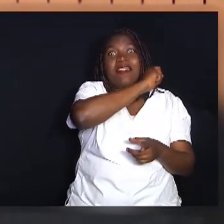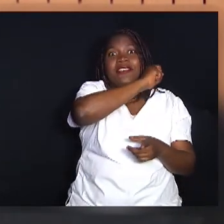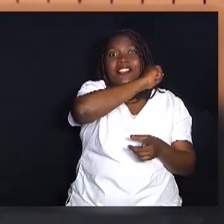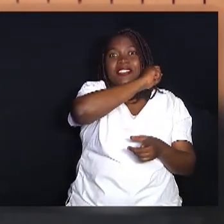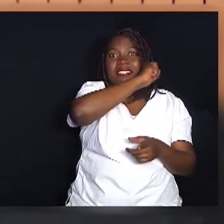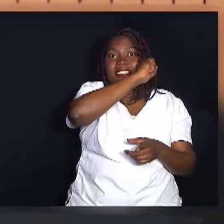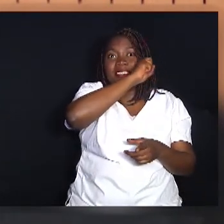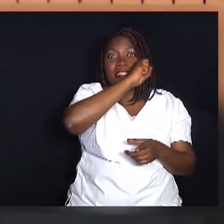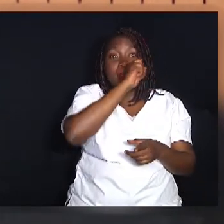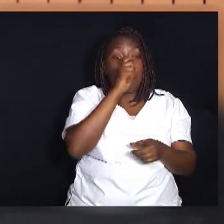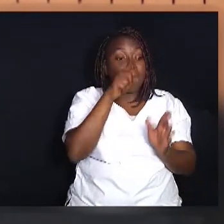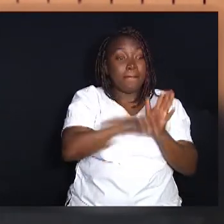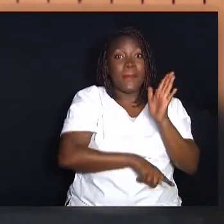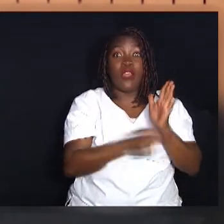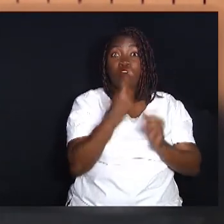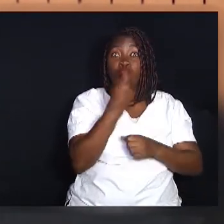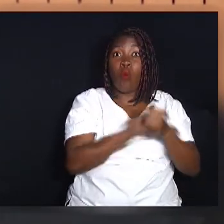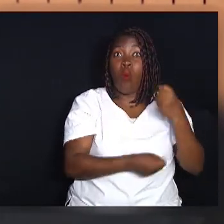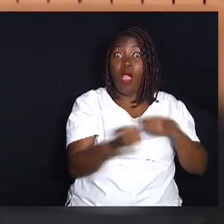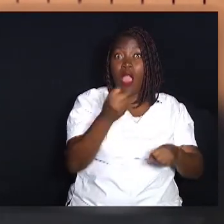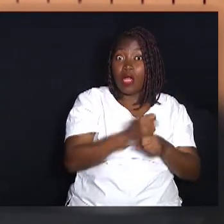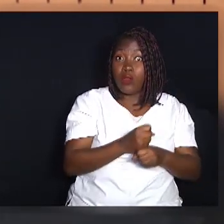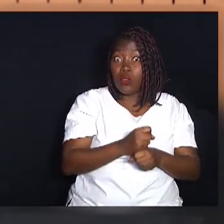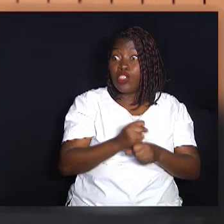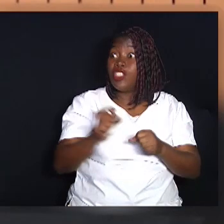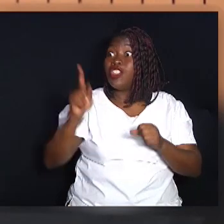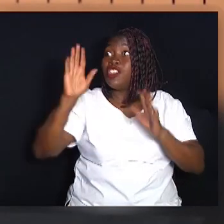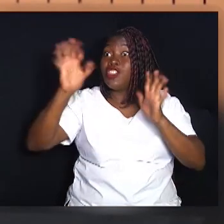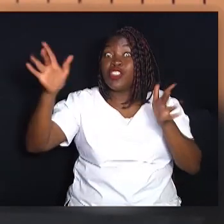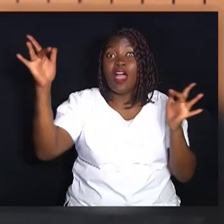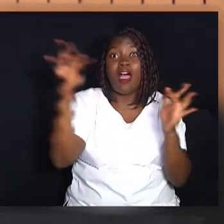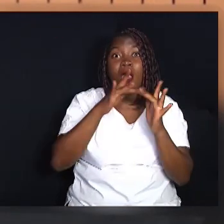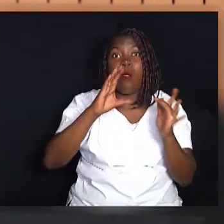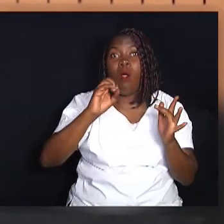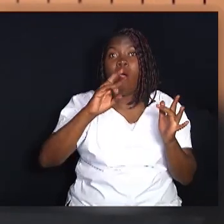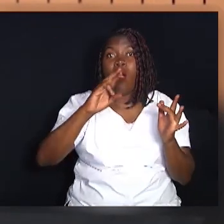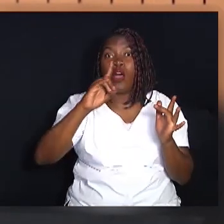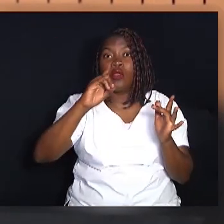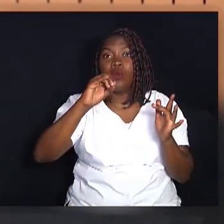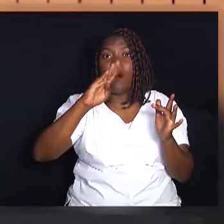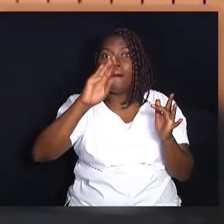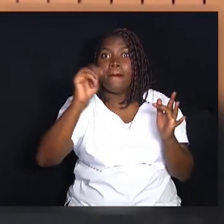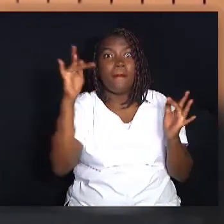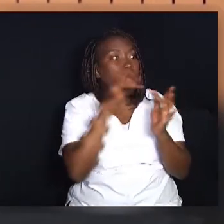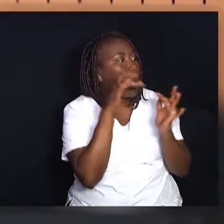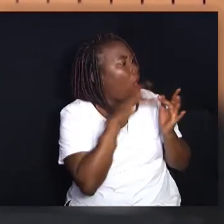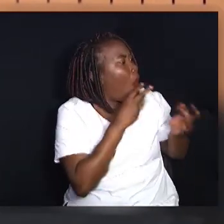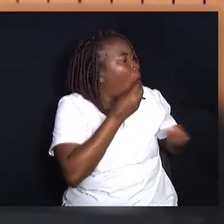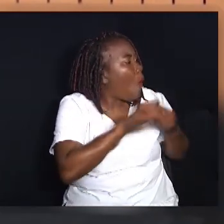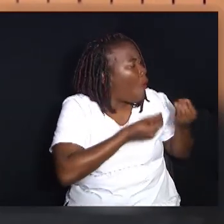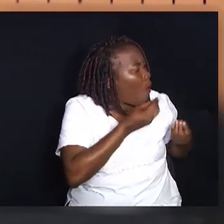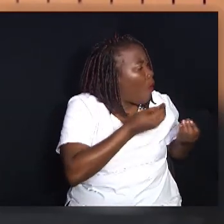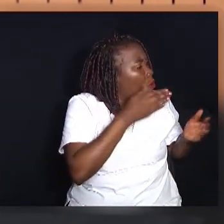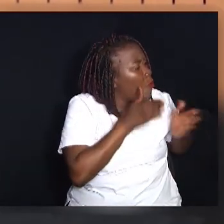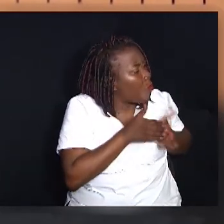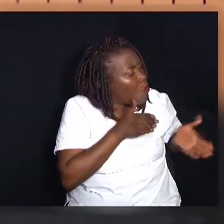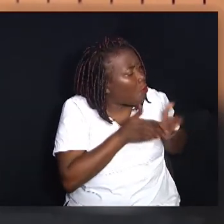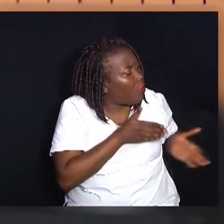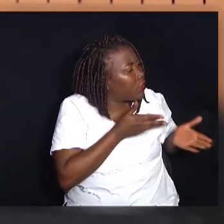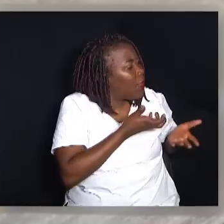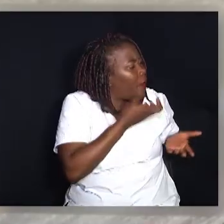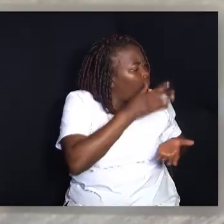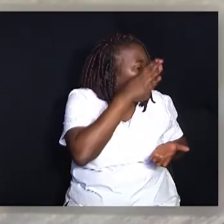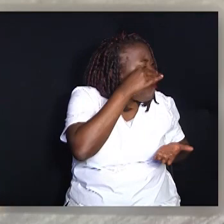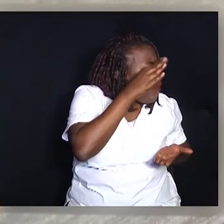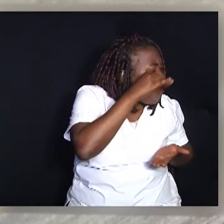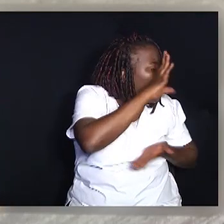menos de um ano, Córdoba já entrou em contato com a gente também para conseguir entender como que está sendo esse processo, porque eles querem replicar